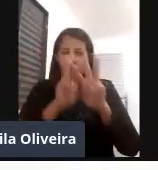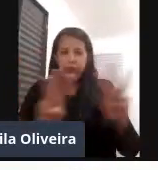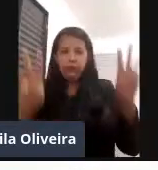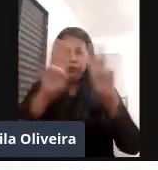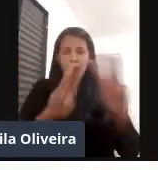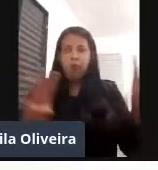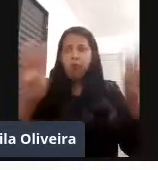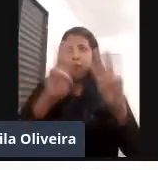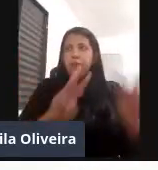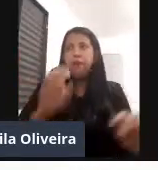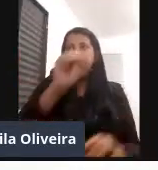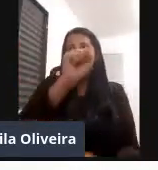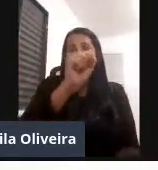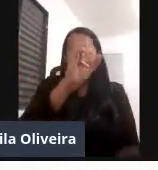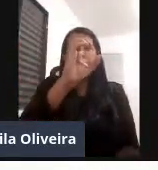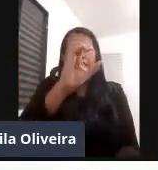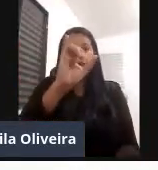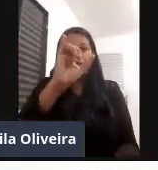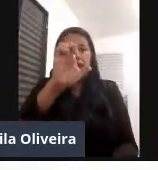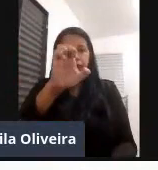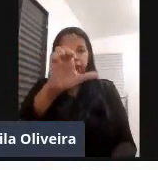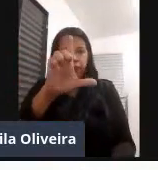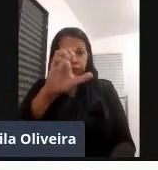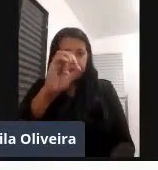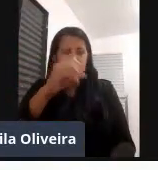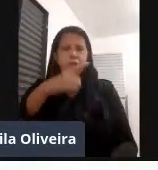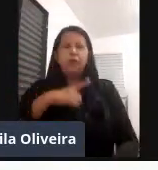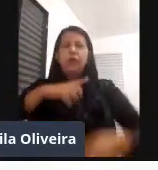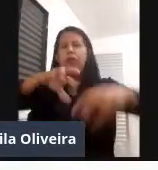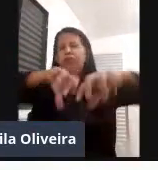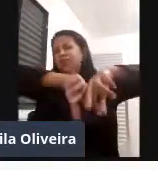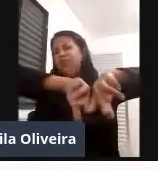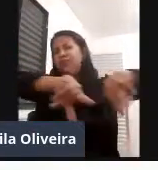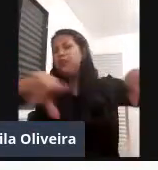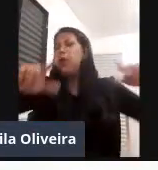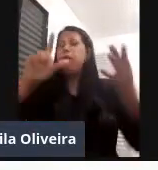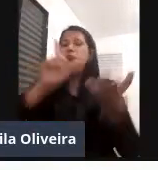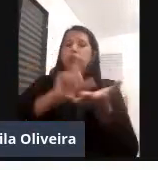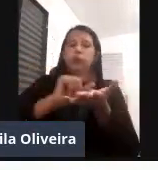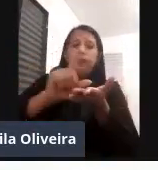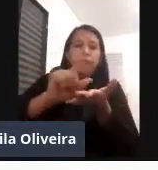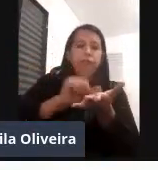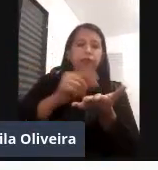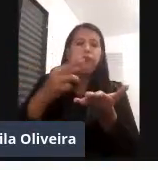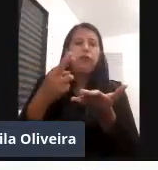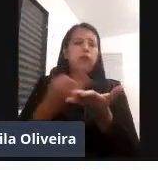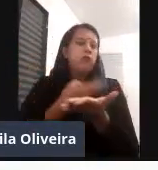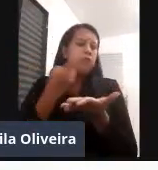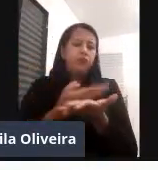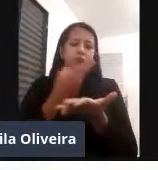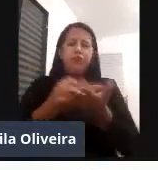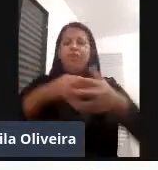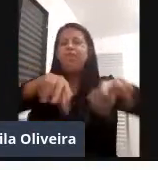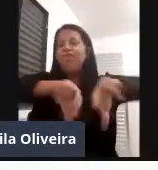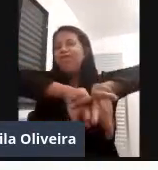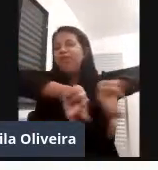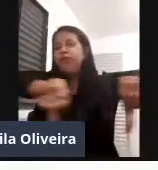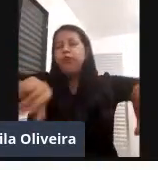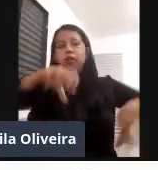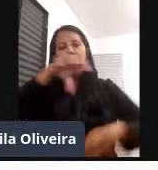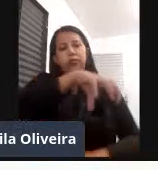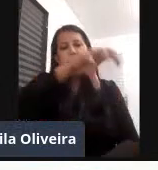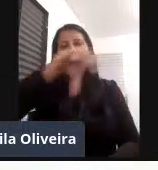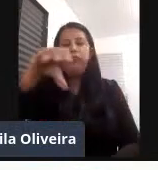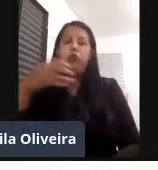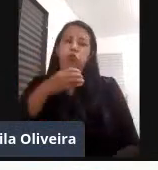ela tem materiais, artigos de revistas de várias áreas do conhecimento, tá?